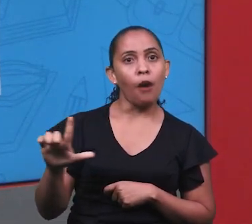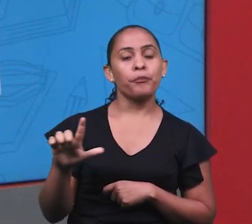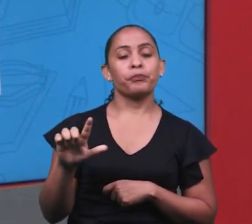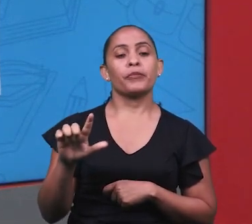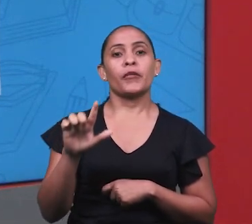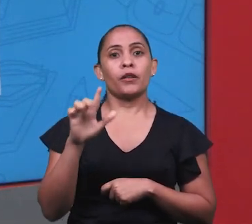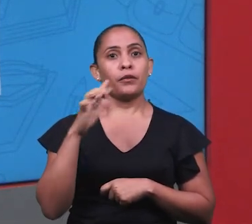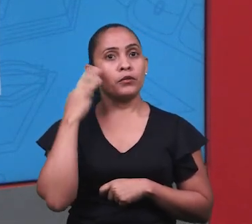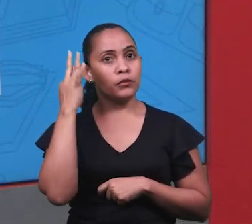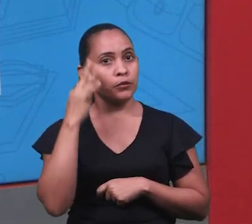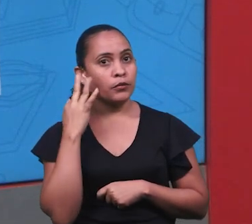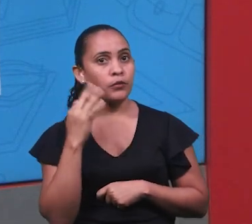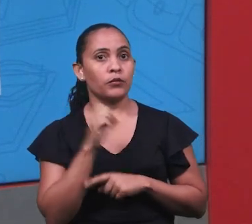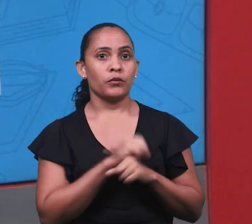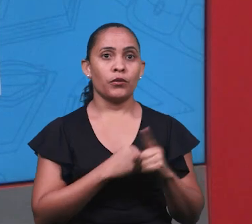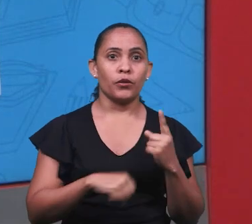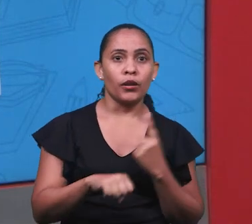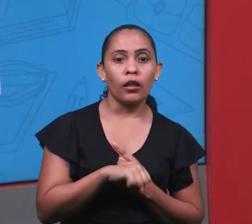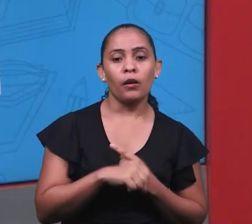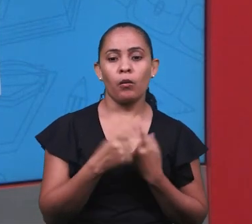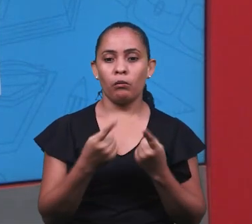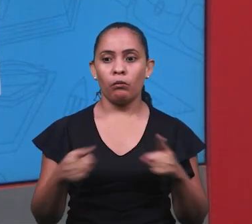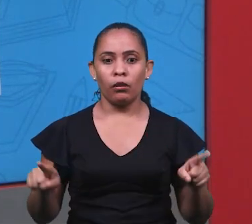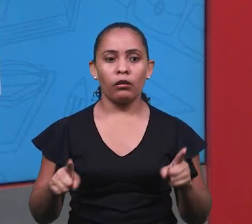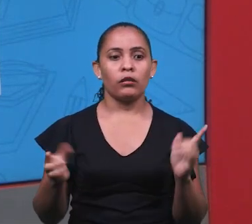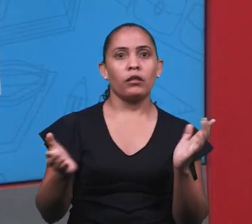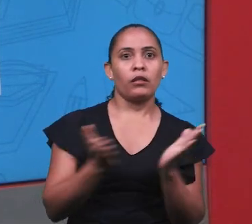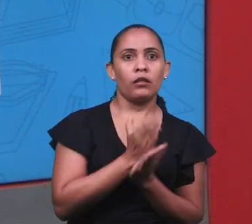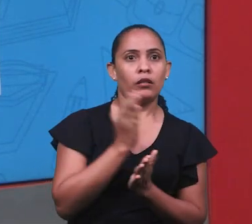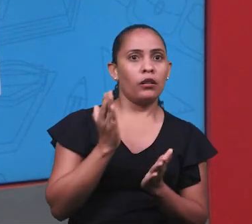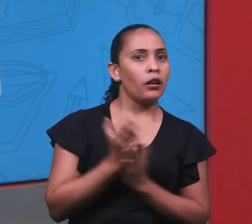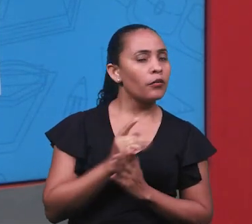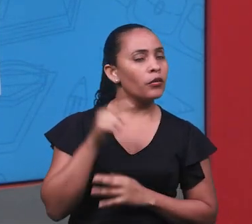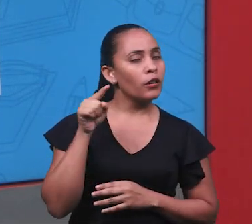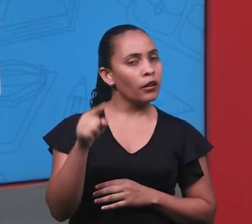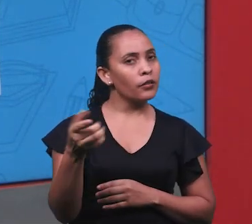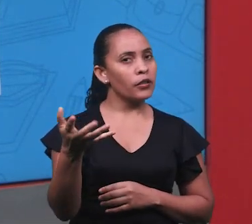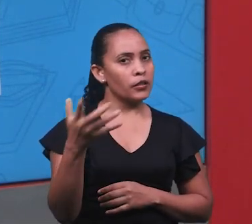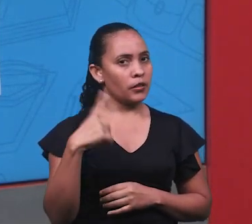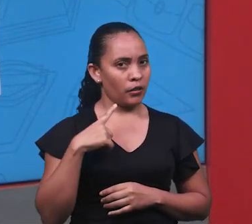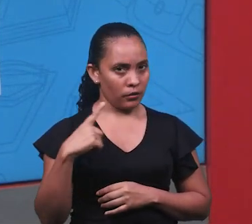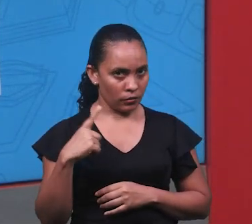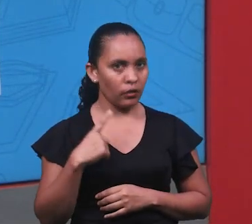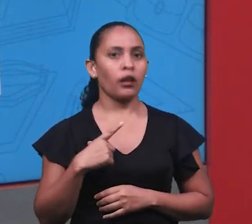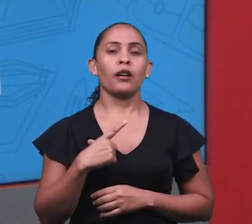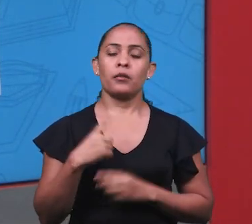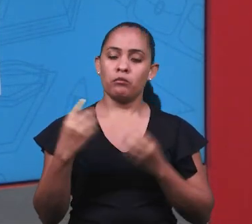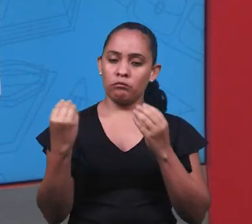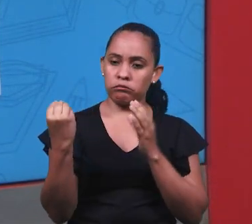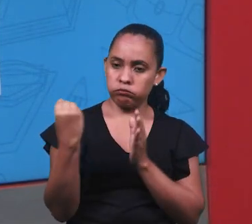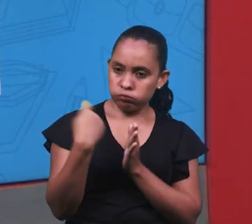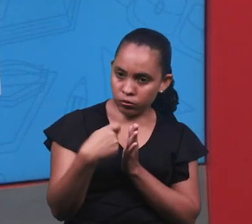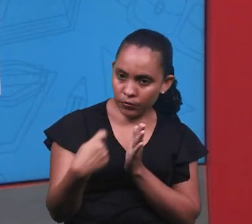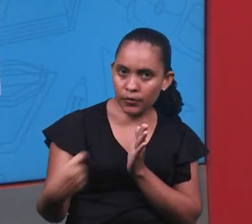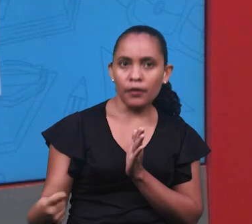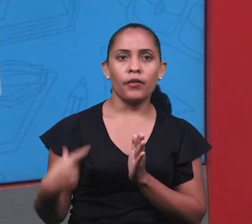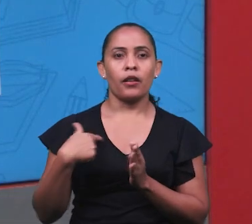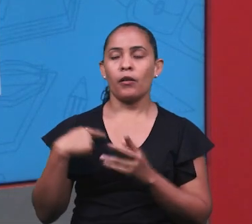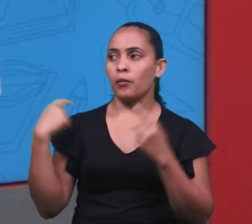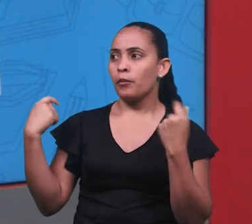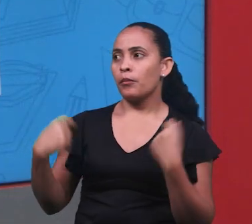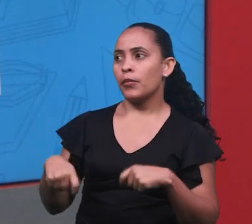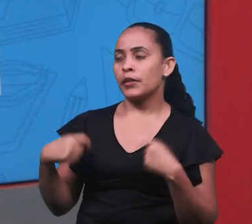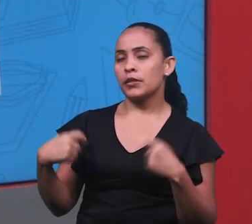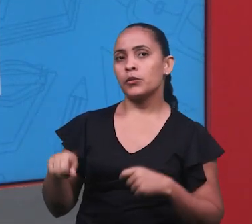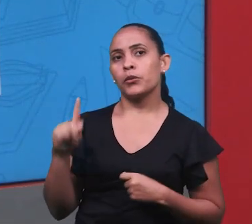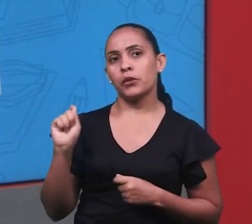sociologia, seriado, música, livros. O que você tiver é o seu repertório. Ah, Ana Paula, mas eu